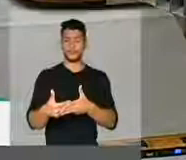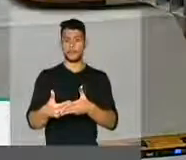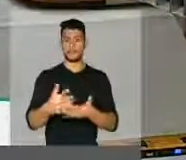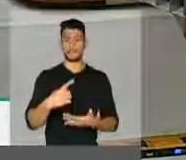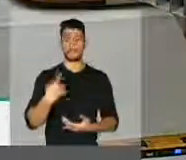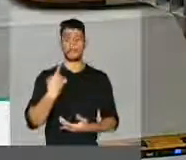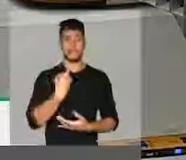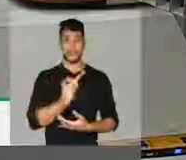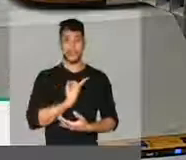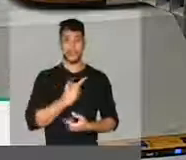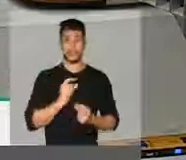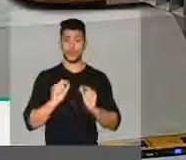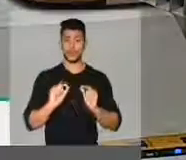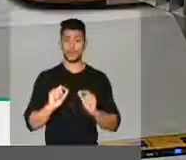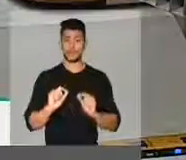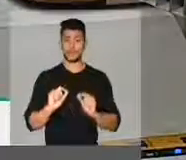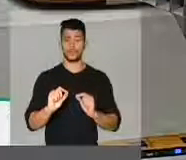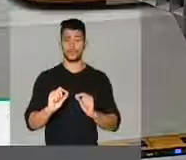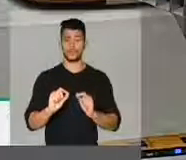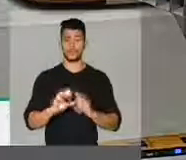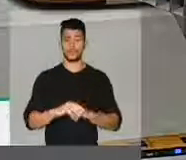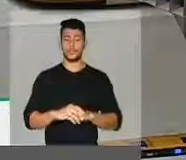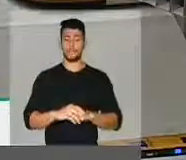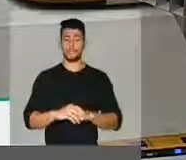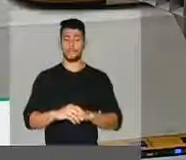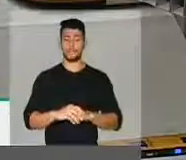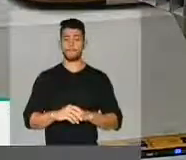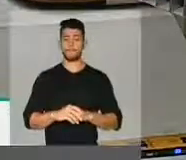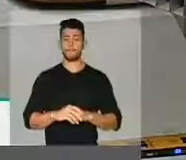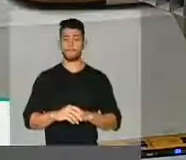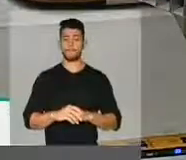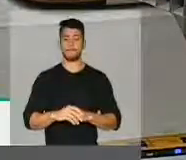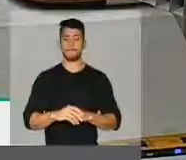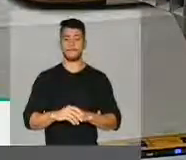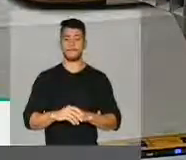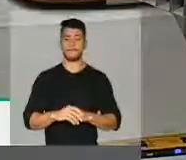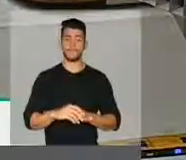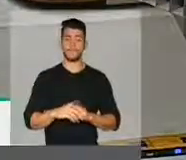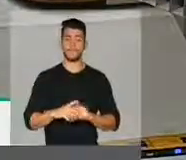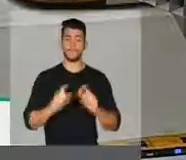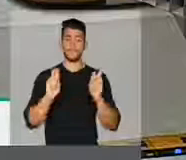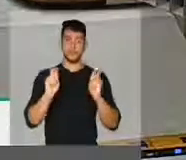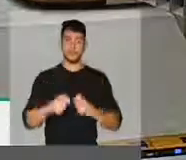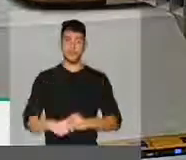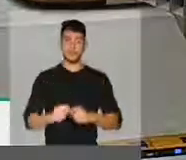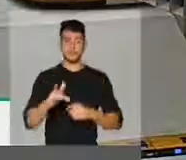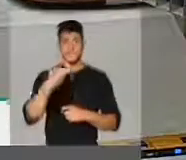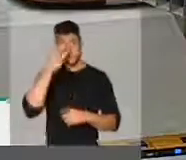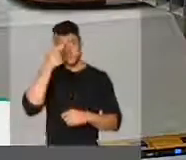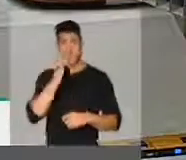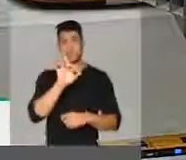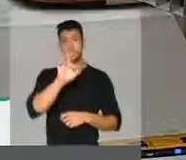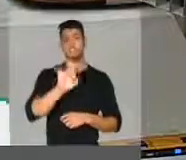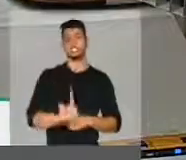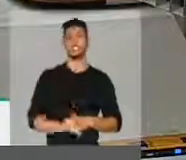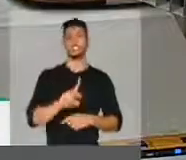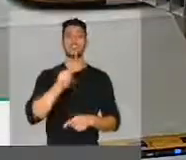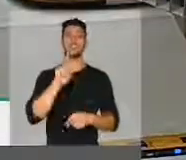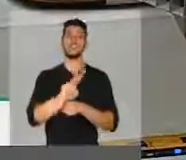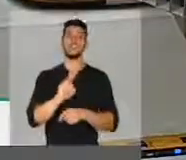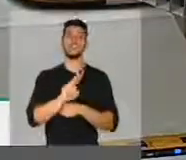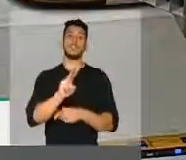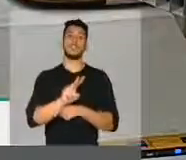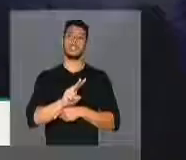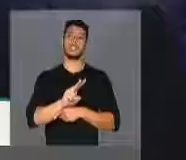nós ombreamos para dar condição que o cidadão e a cidadã brasileira tenha o seu direito de defesa